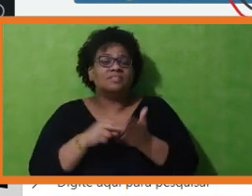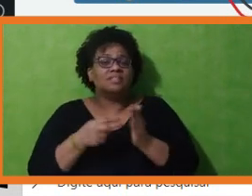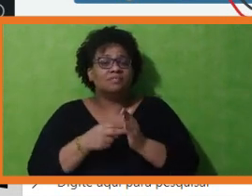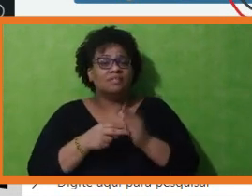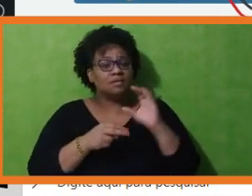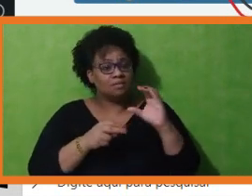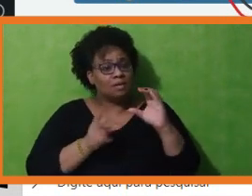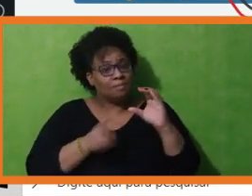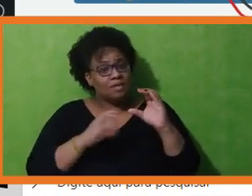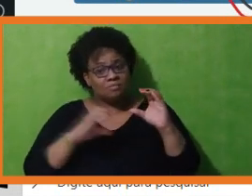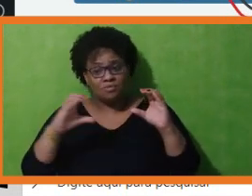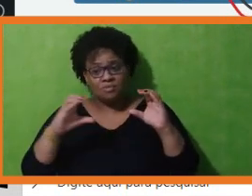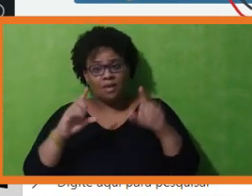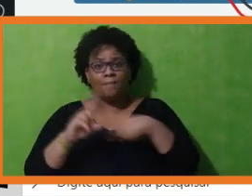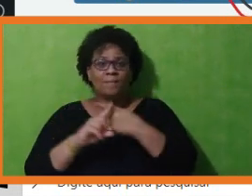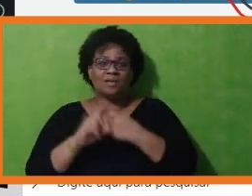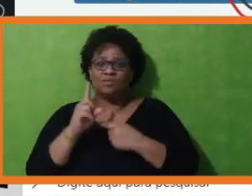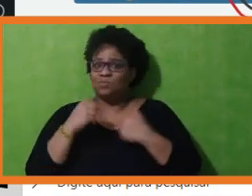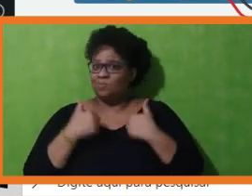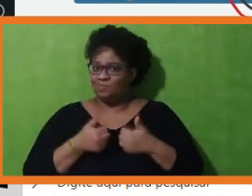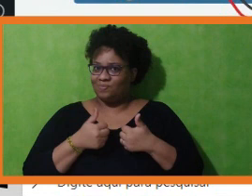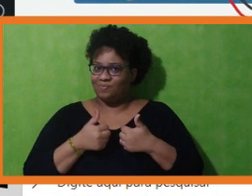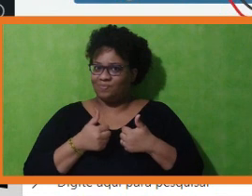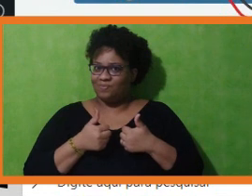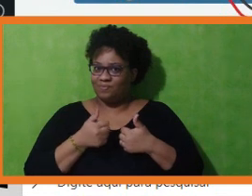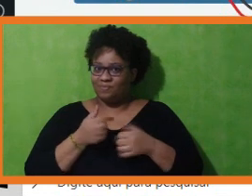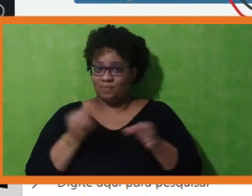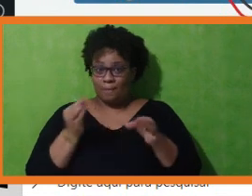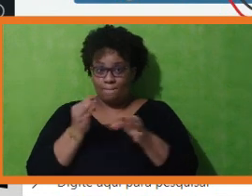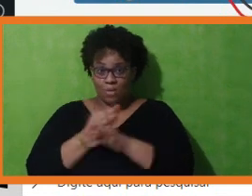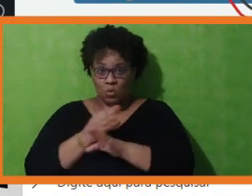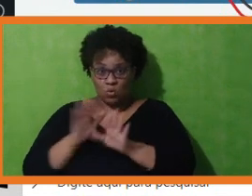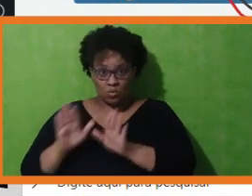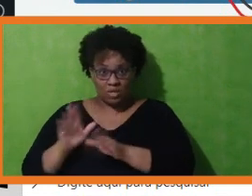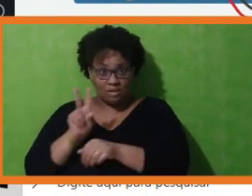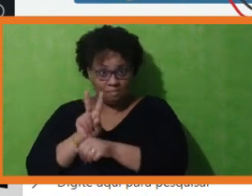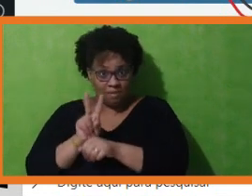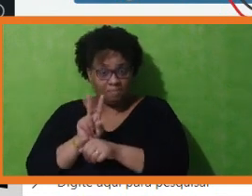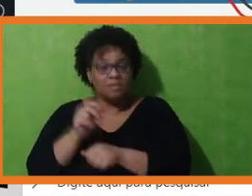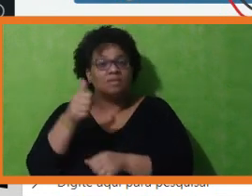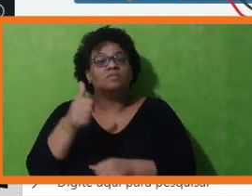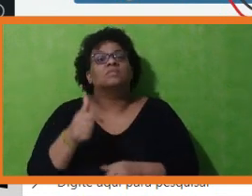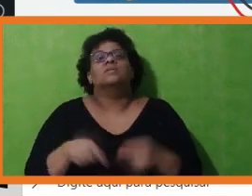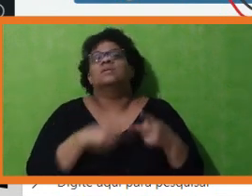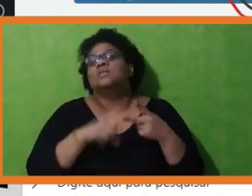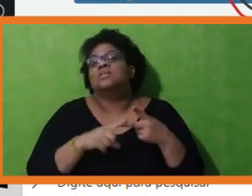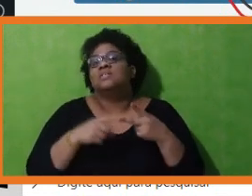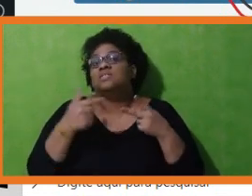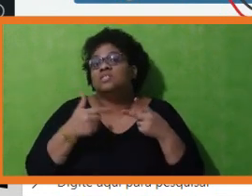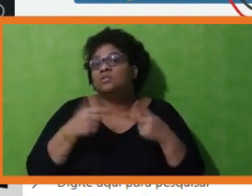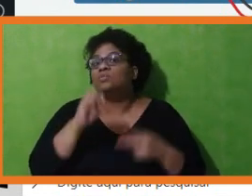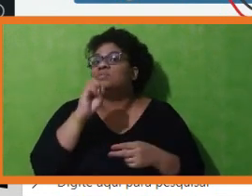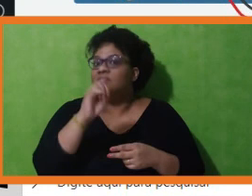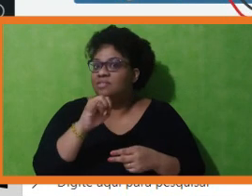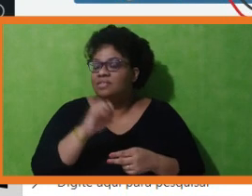simplesmente significa que essa variável recebe ela mesma mais 1. Beleza? nós terminamos aqui nossa primeira condição e vamos